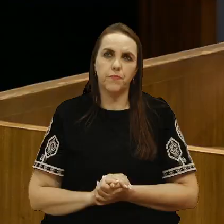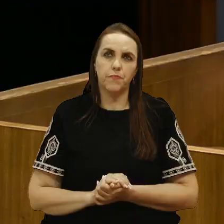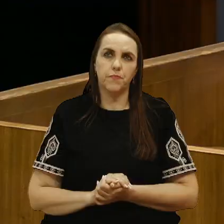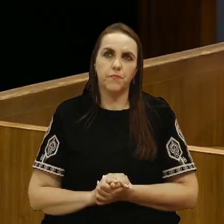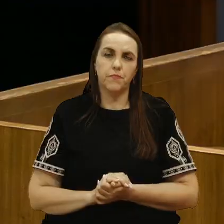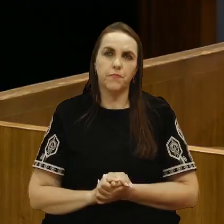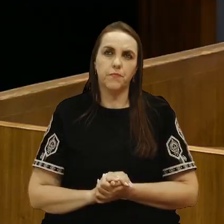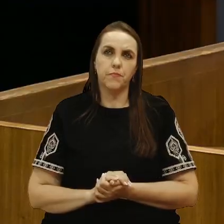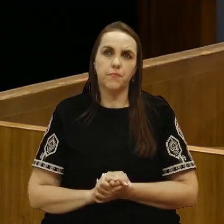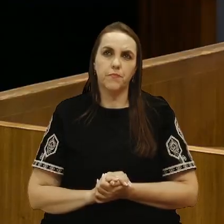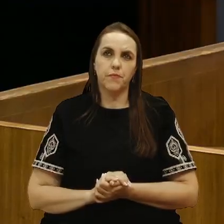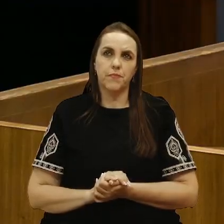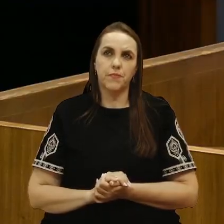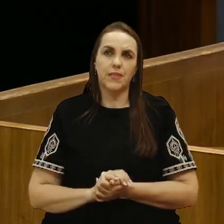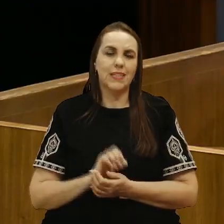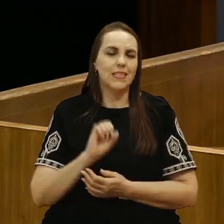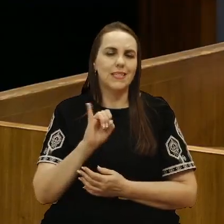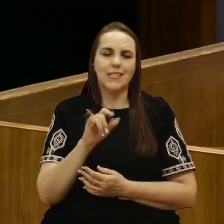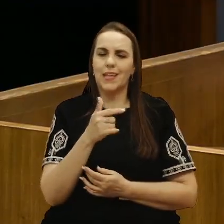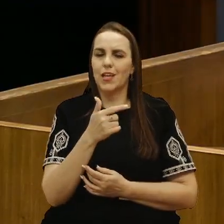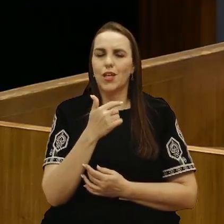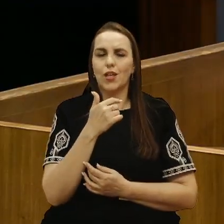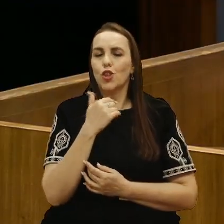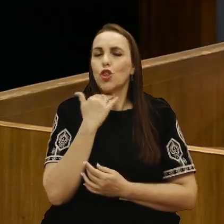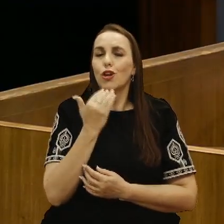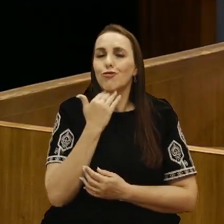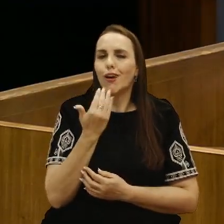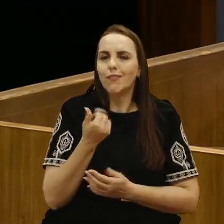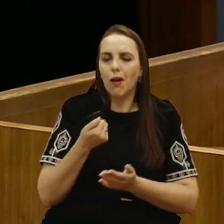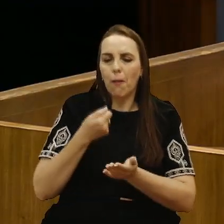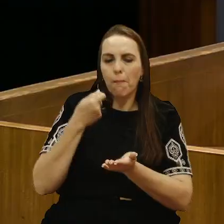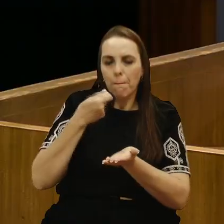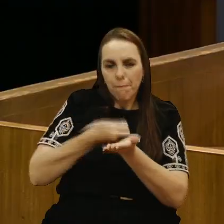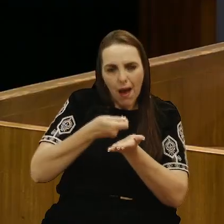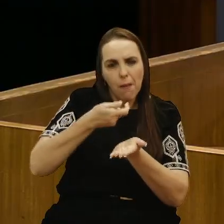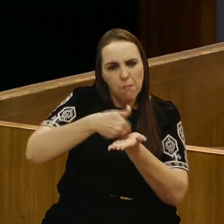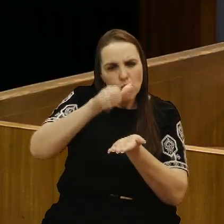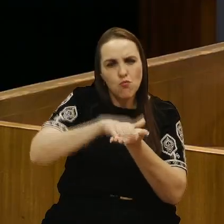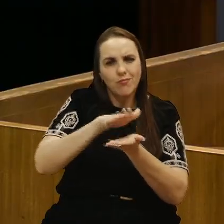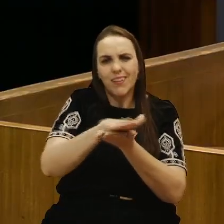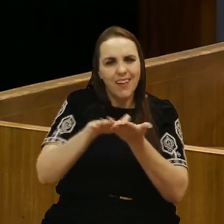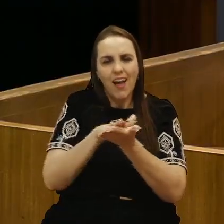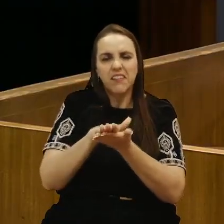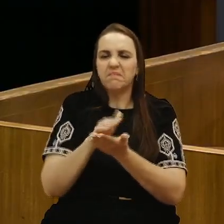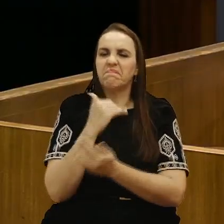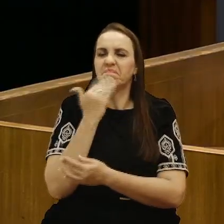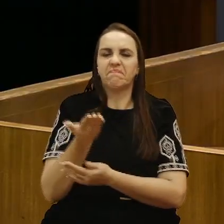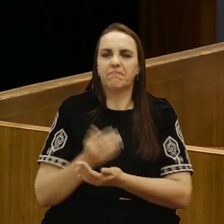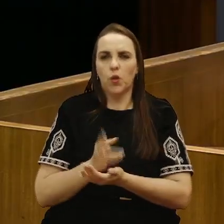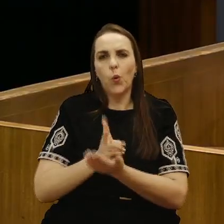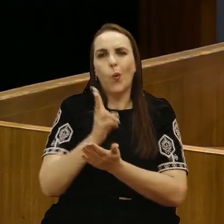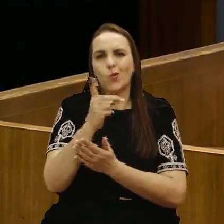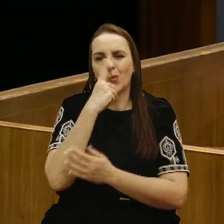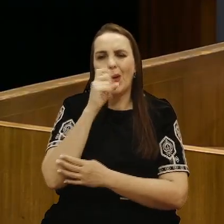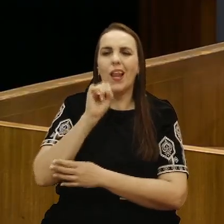sem mexer no bolso, parece-me que não se tem solução. Então, estamos